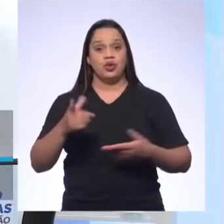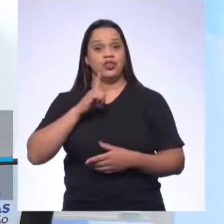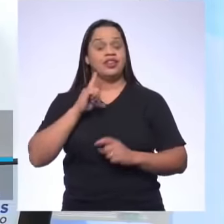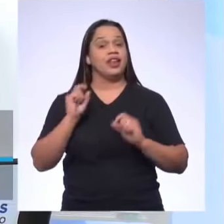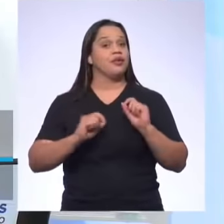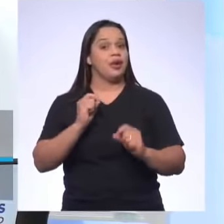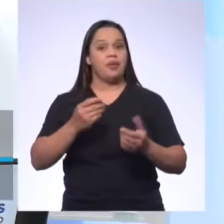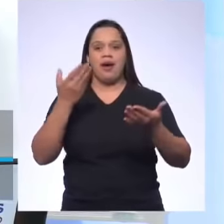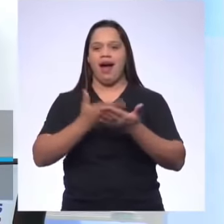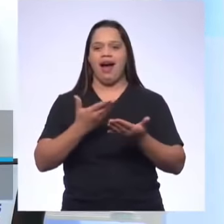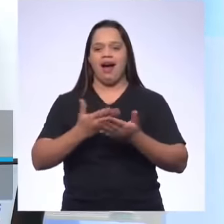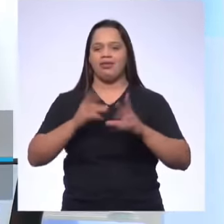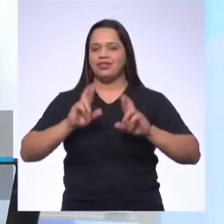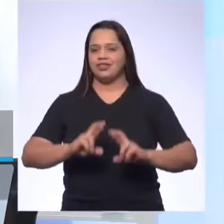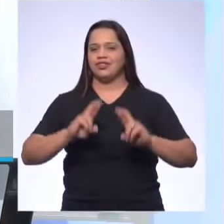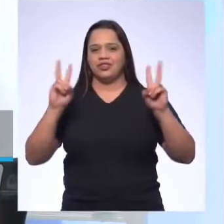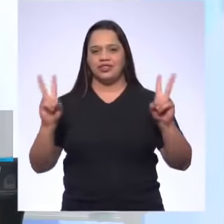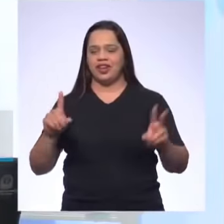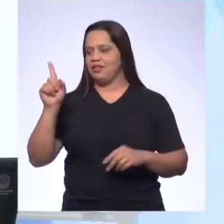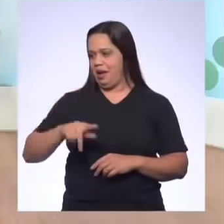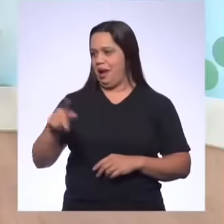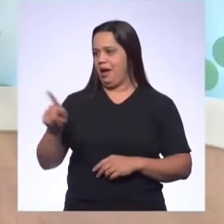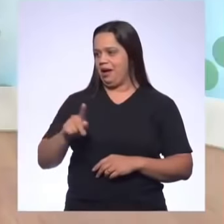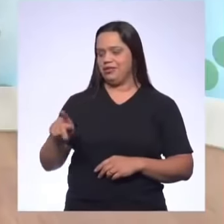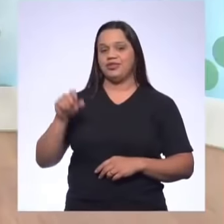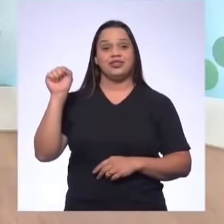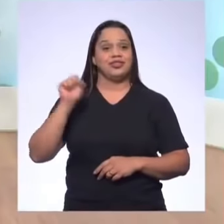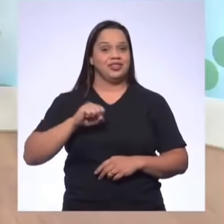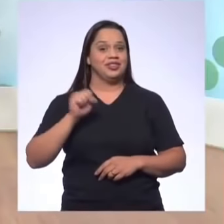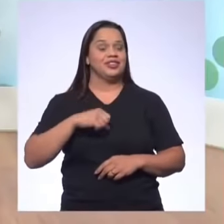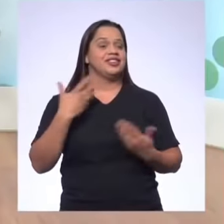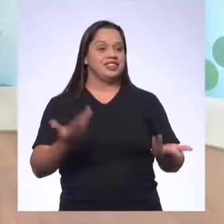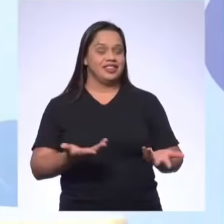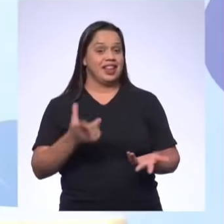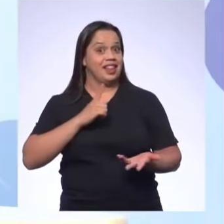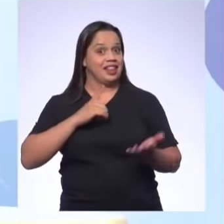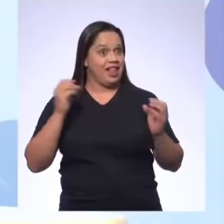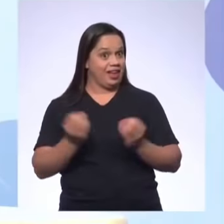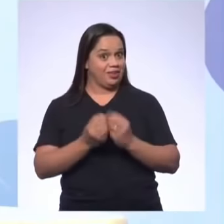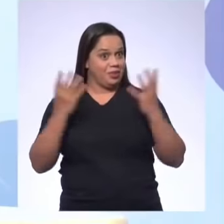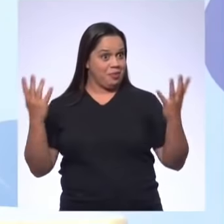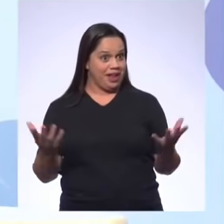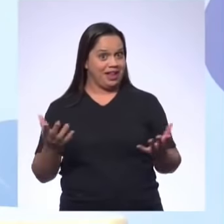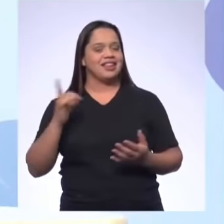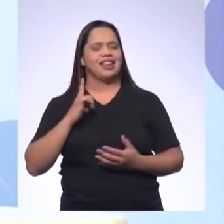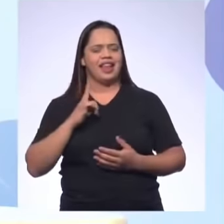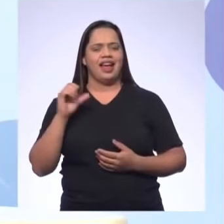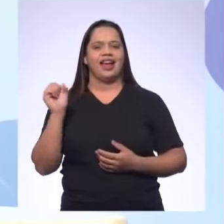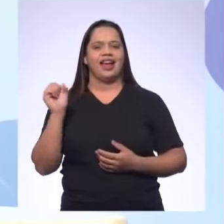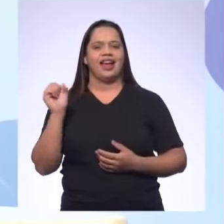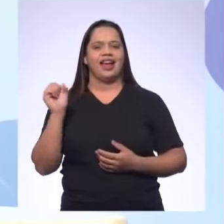aula bem diferente, né, Ed? Sério, Antônia? Sério? Temos surpresas? Temos duas surpresas. Very nice.